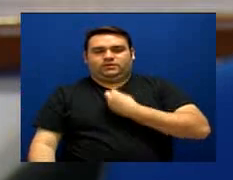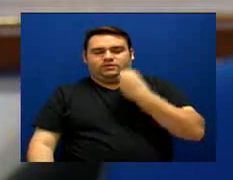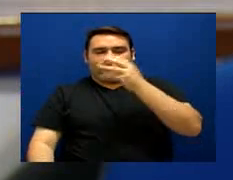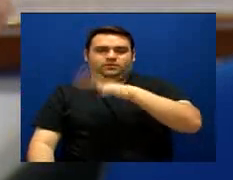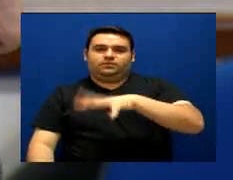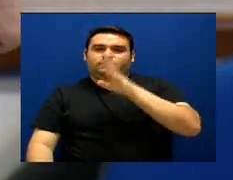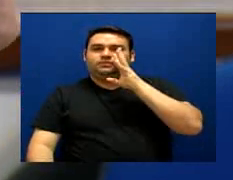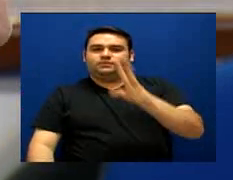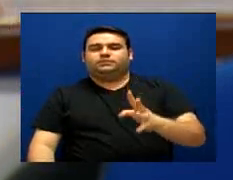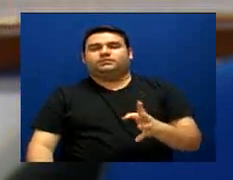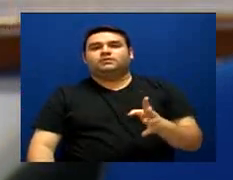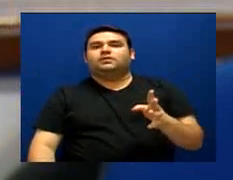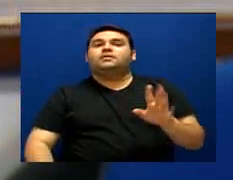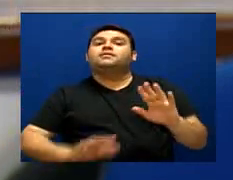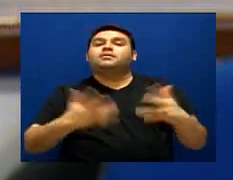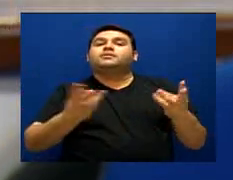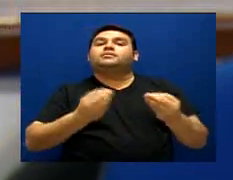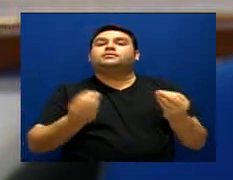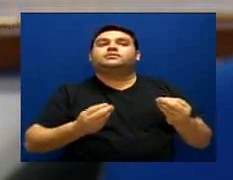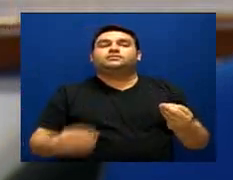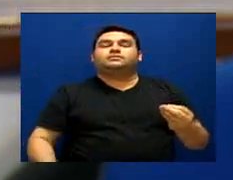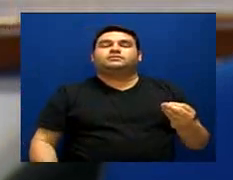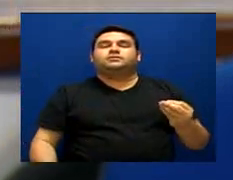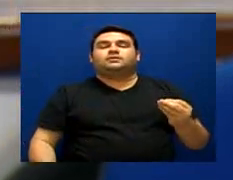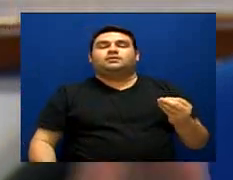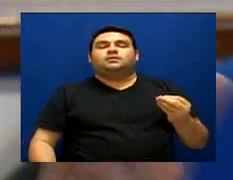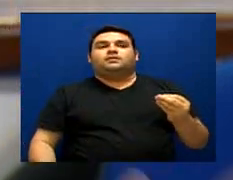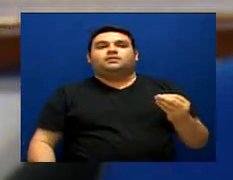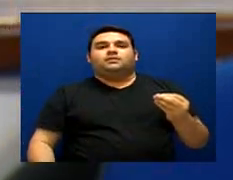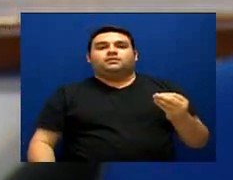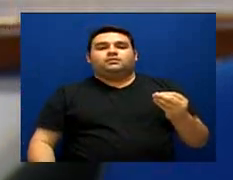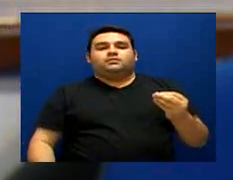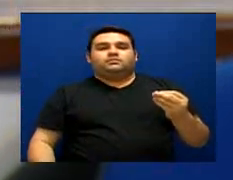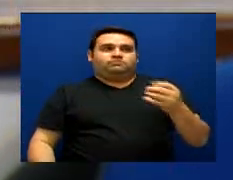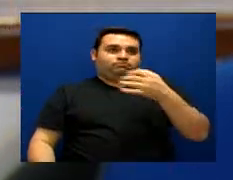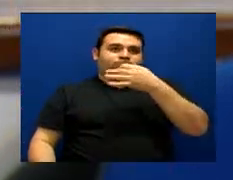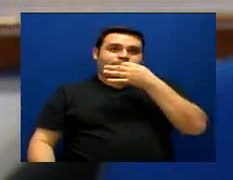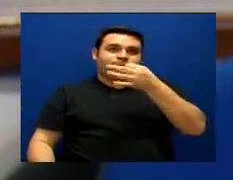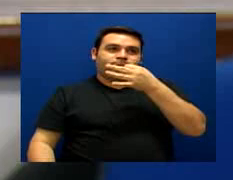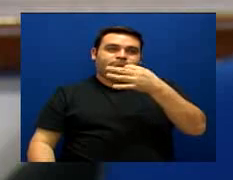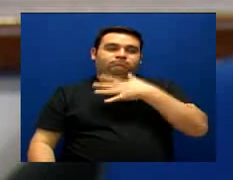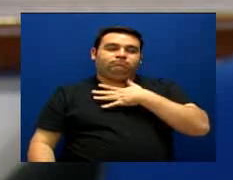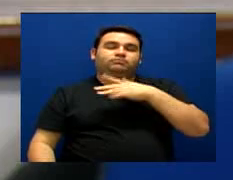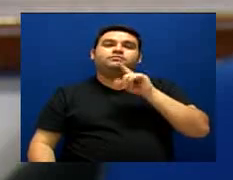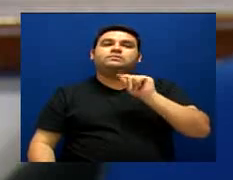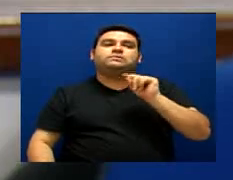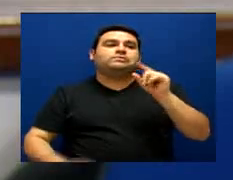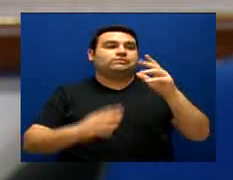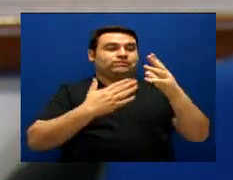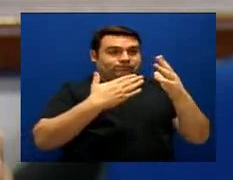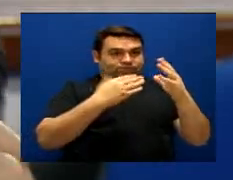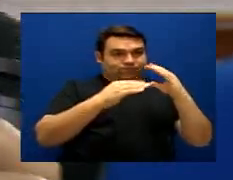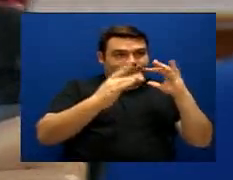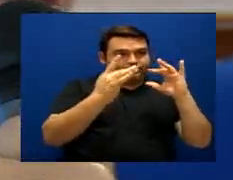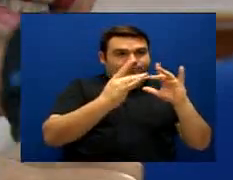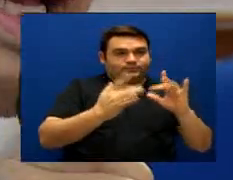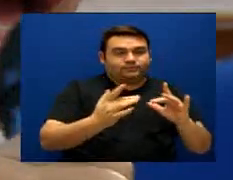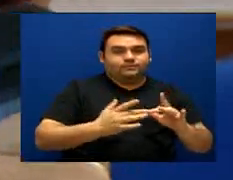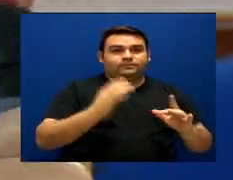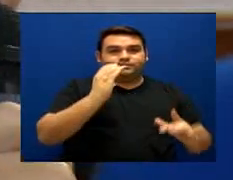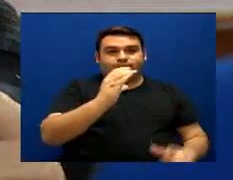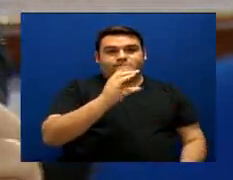do atendimento. Então, mas, de qualquer maneira, eu proponho uma articulação com